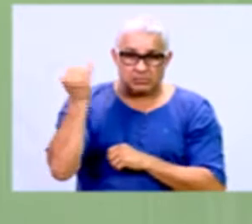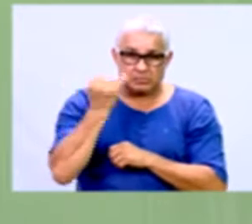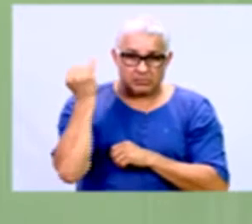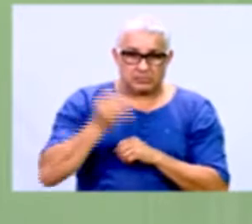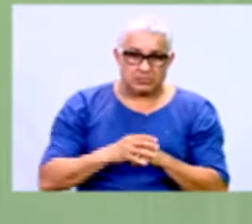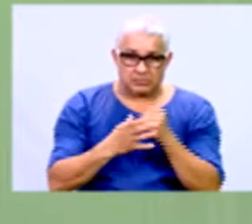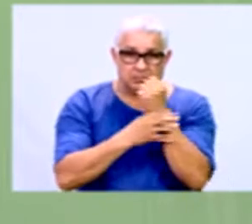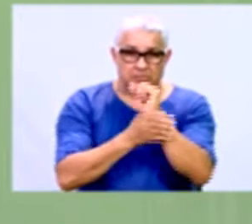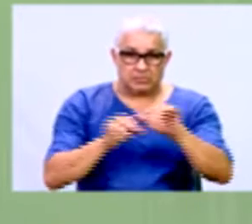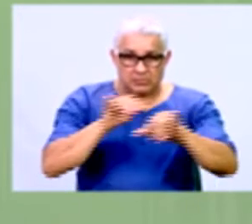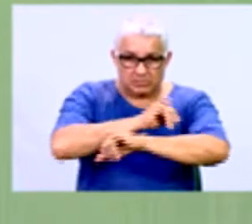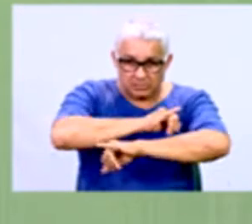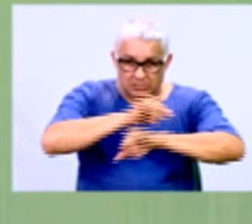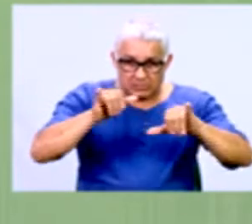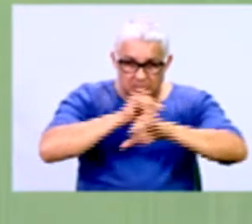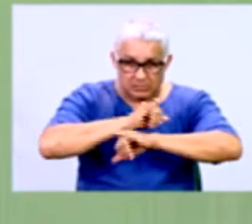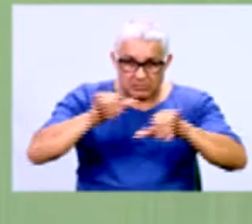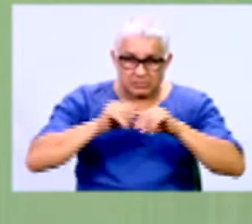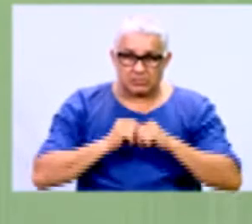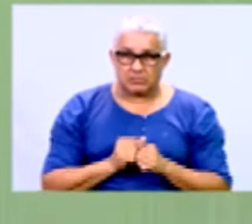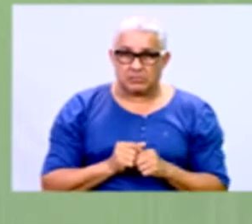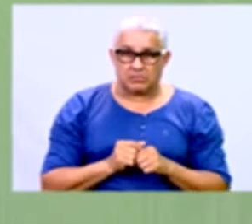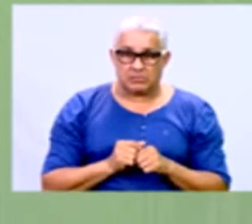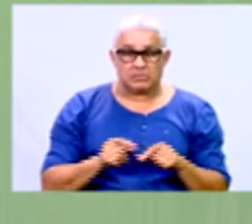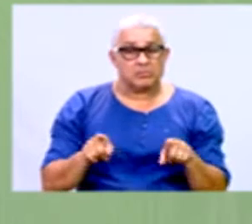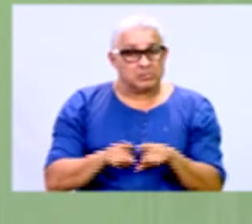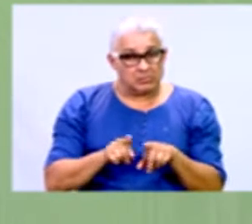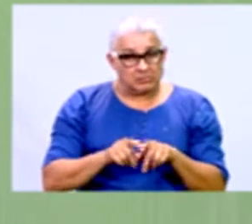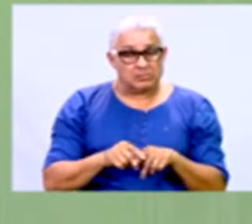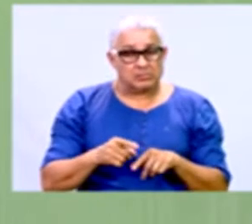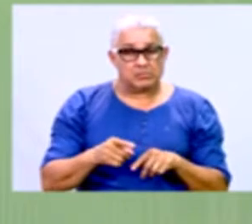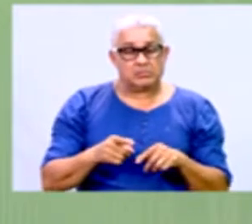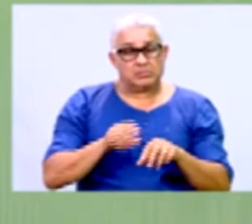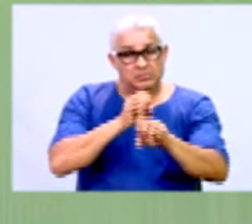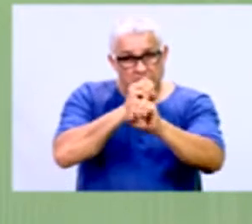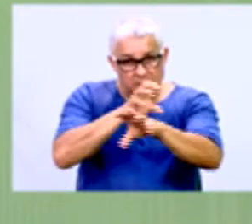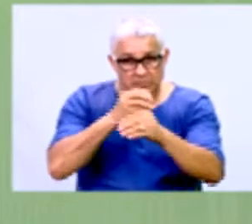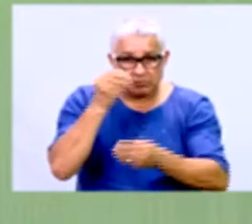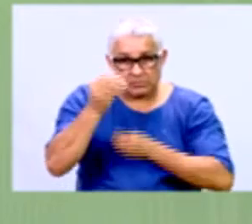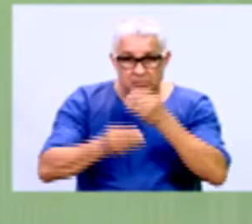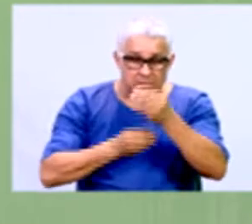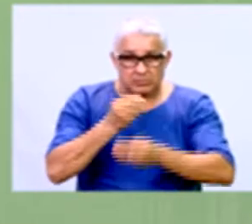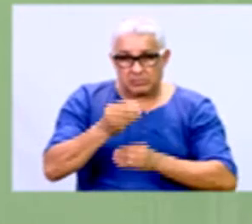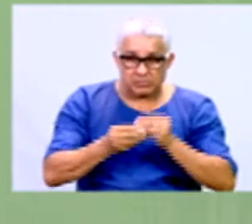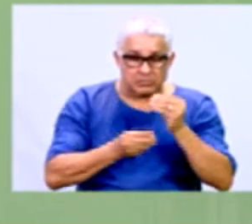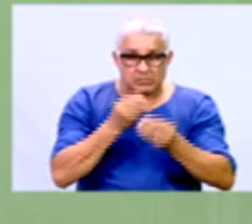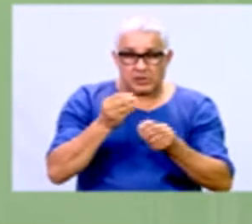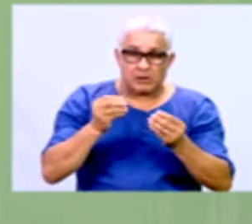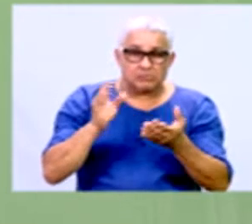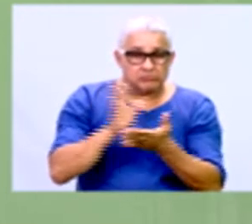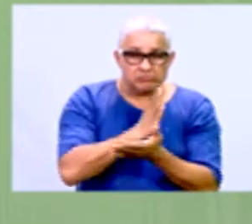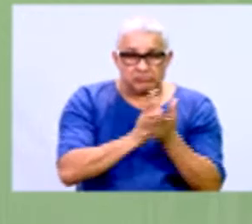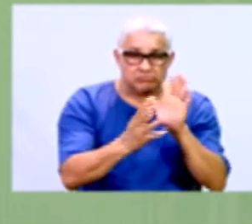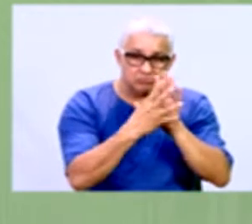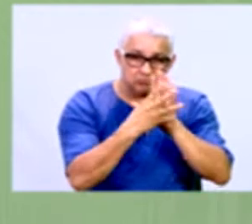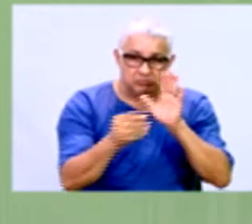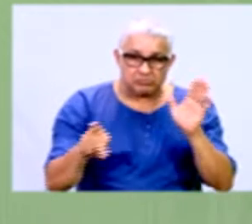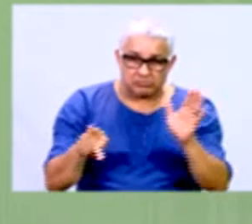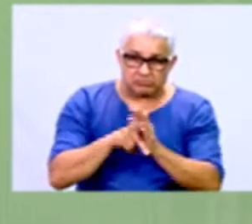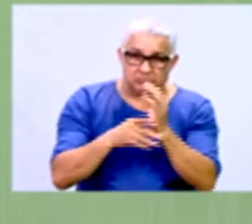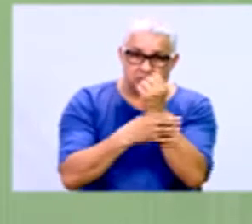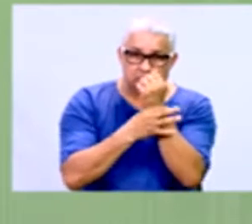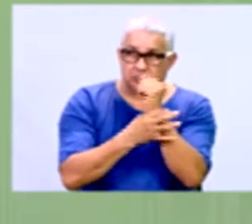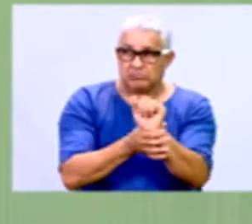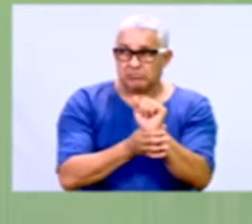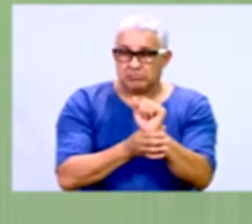da segurança da informação, né? E vimos como aplicar alguns modelos de segurança, especificamente aqui, ó,